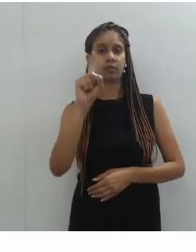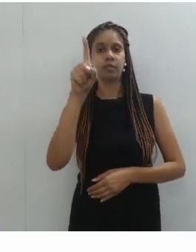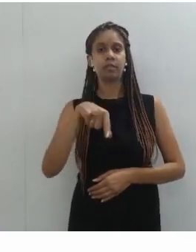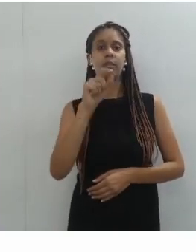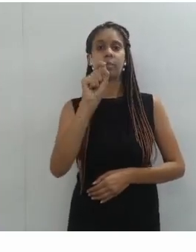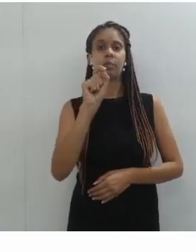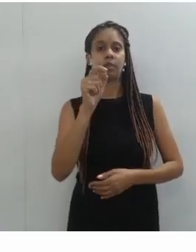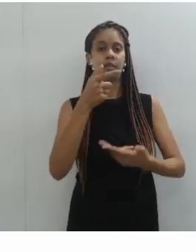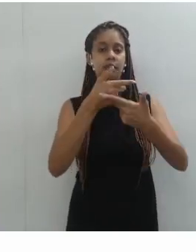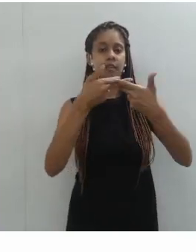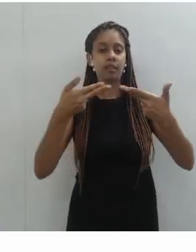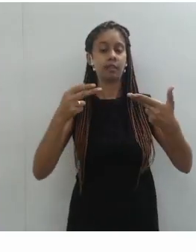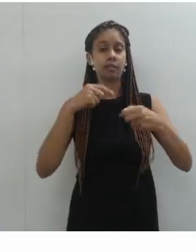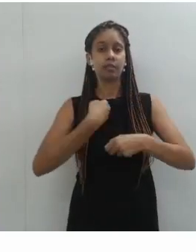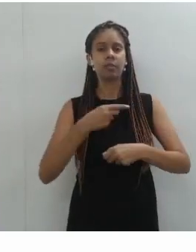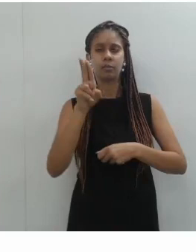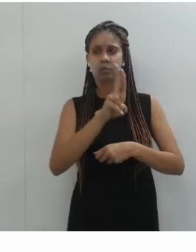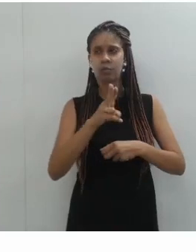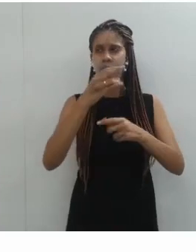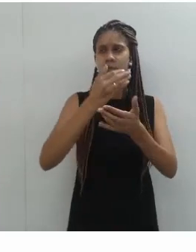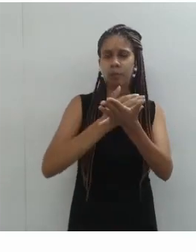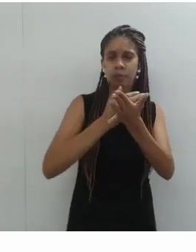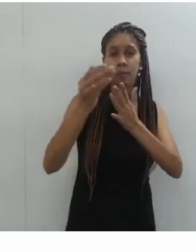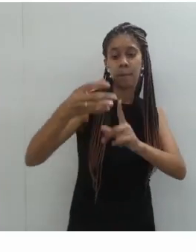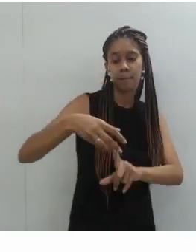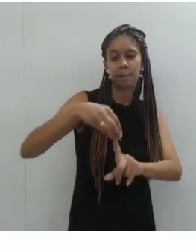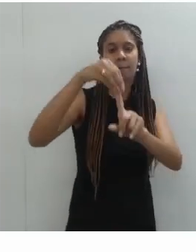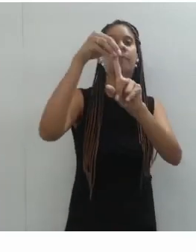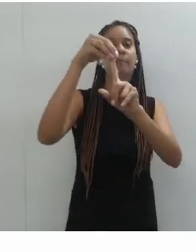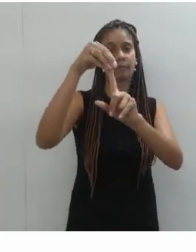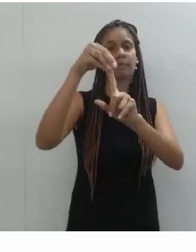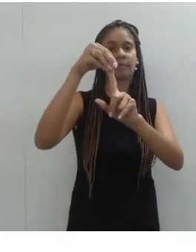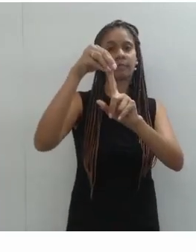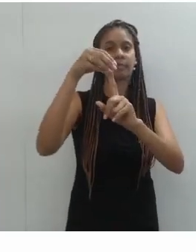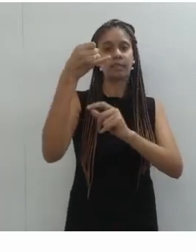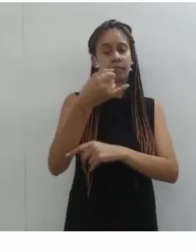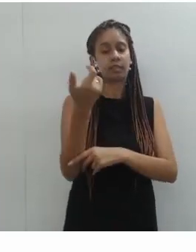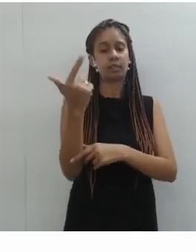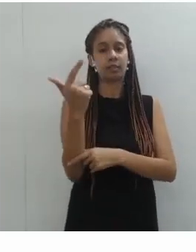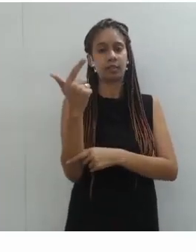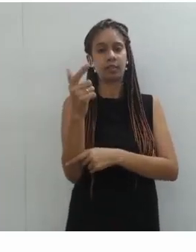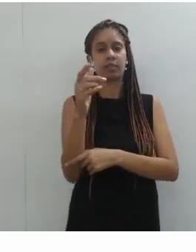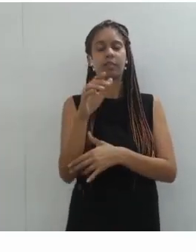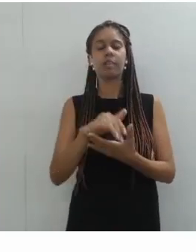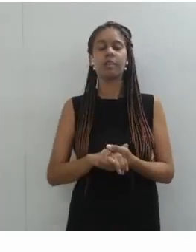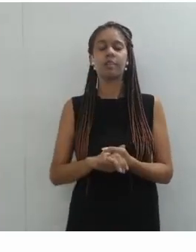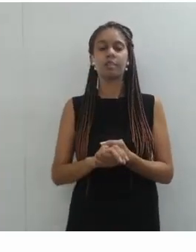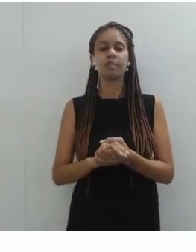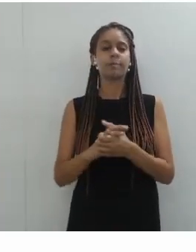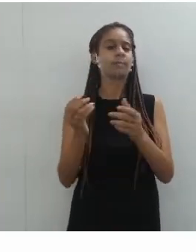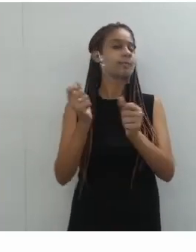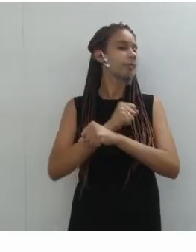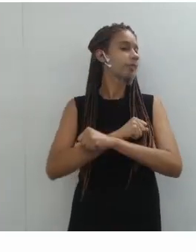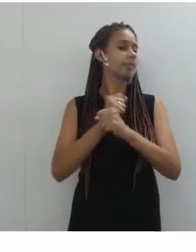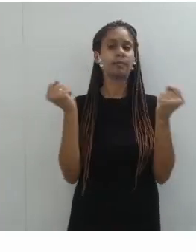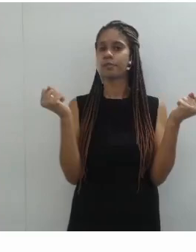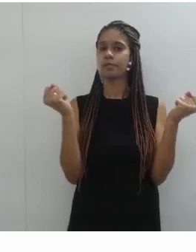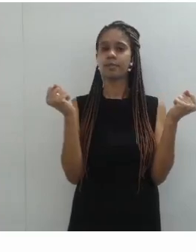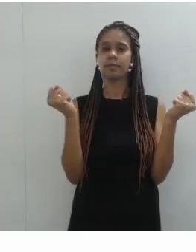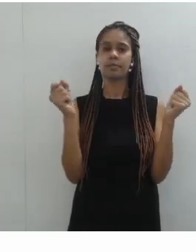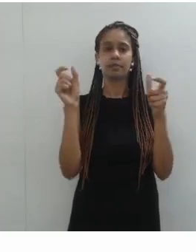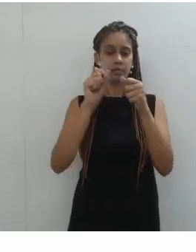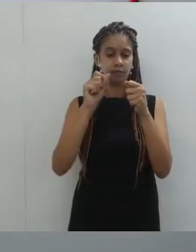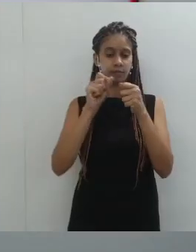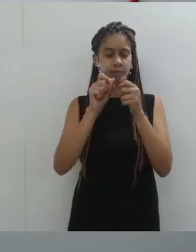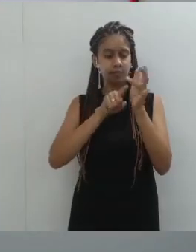a matéria-prima do trabalho do historiador. Sem essas fontes históricas não é possível fazer